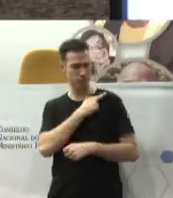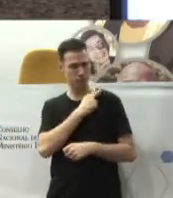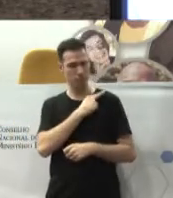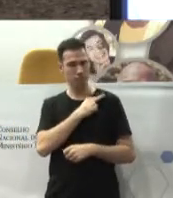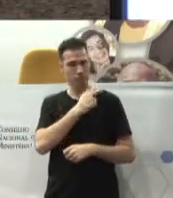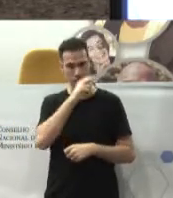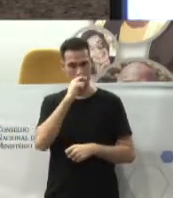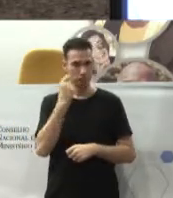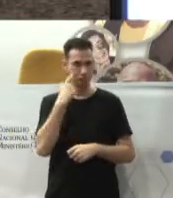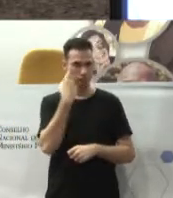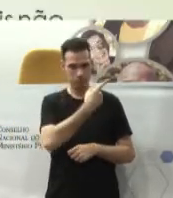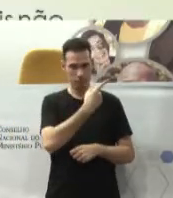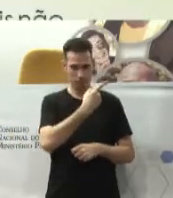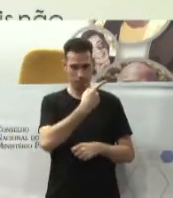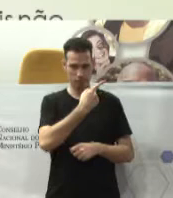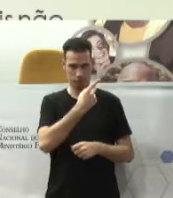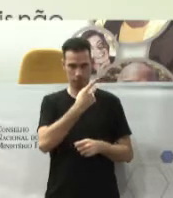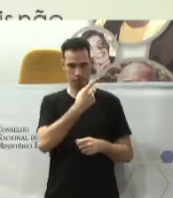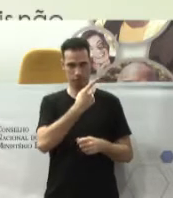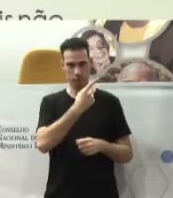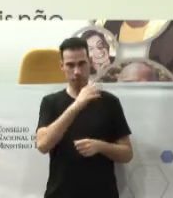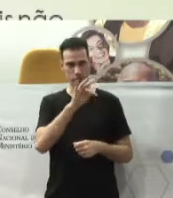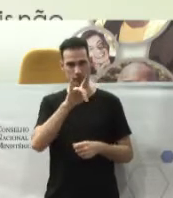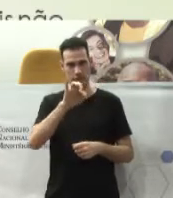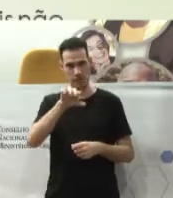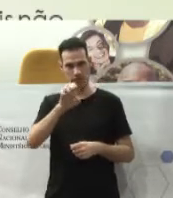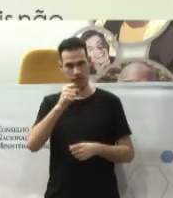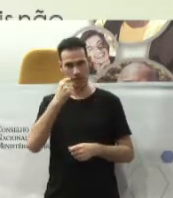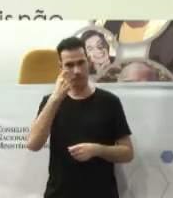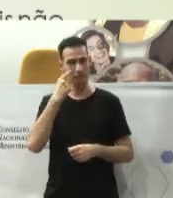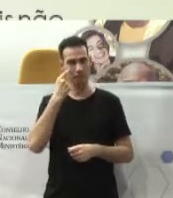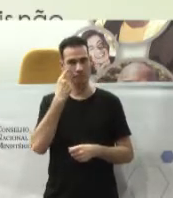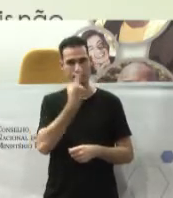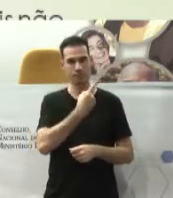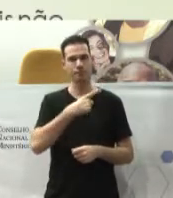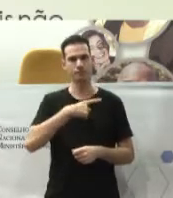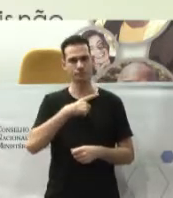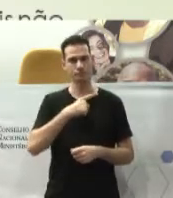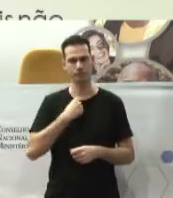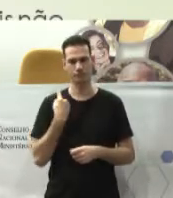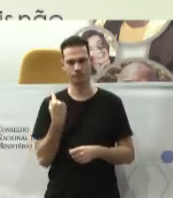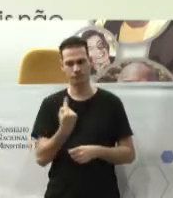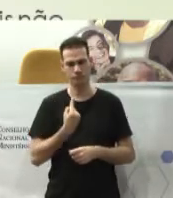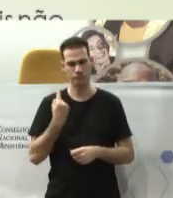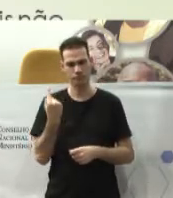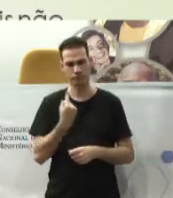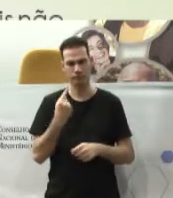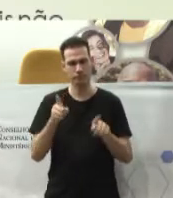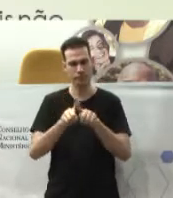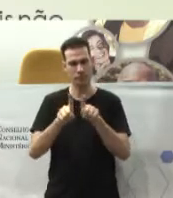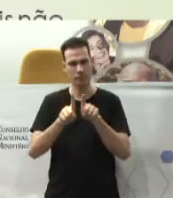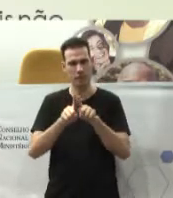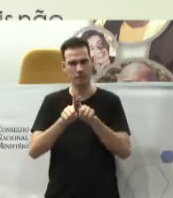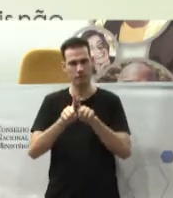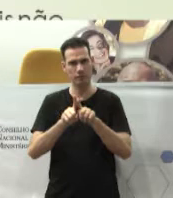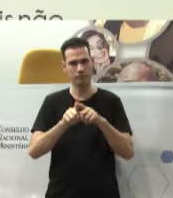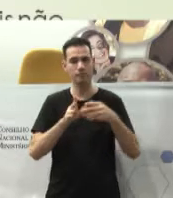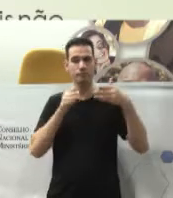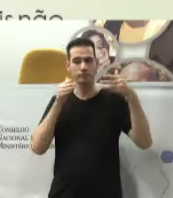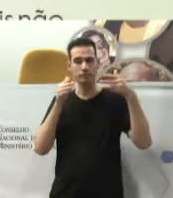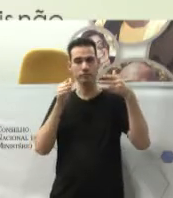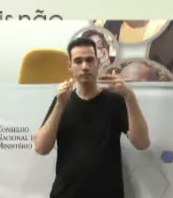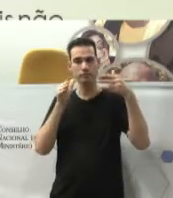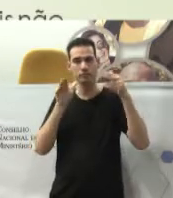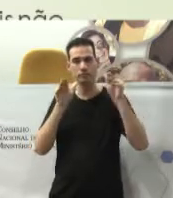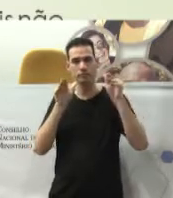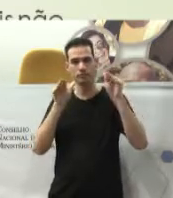tese 946 do STF, que já definiu que há uma independência e coparticipação, que, portanto, nós